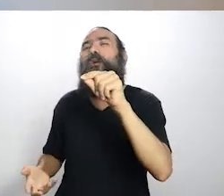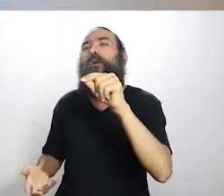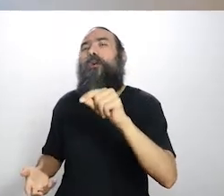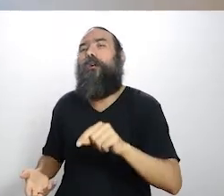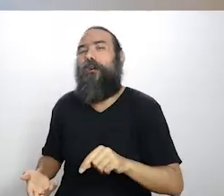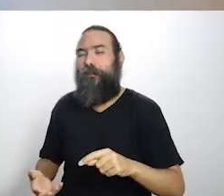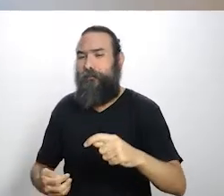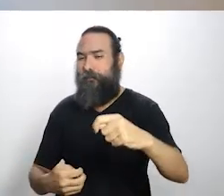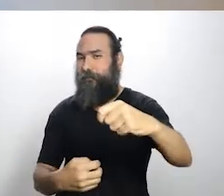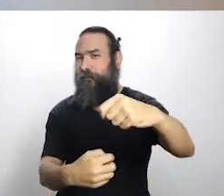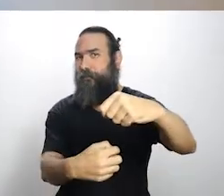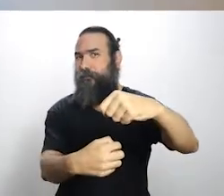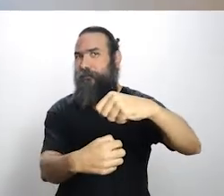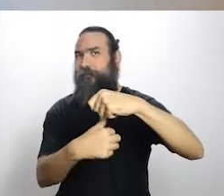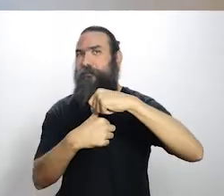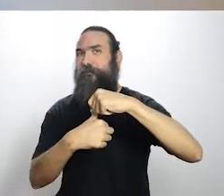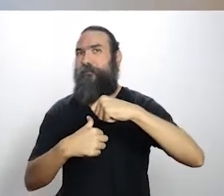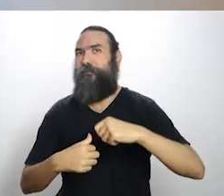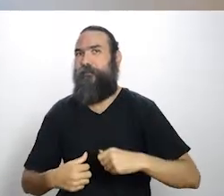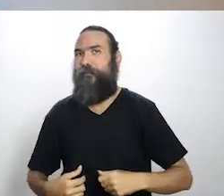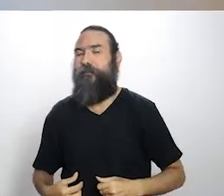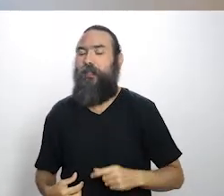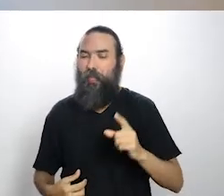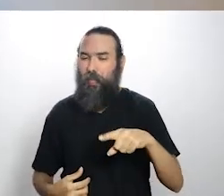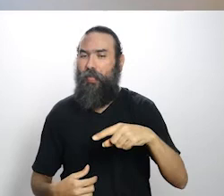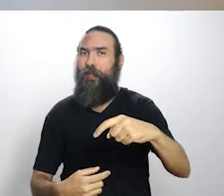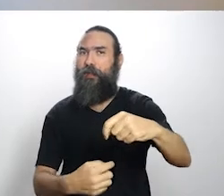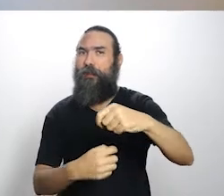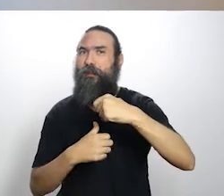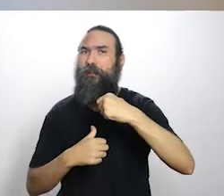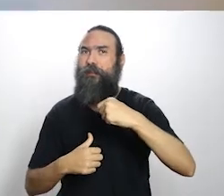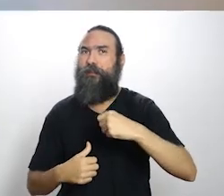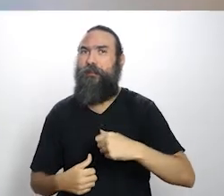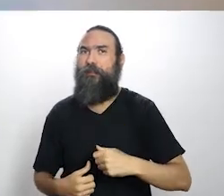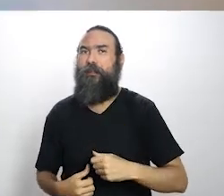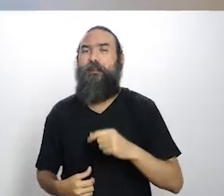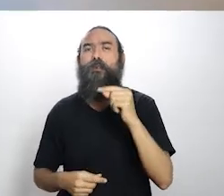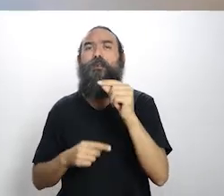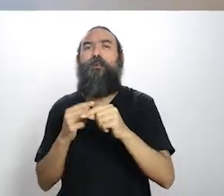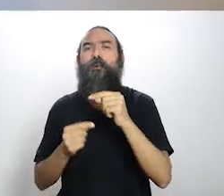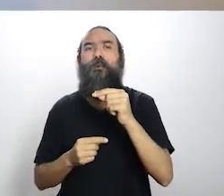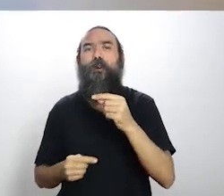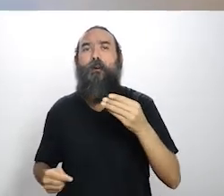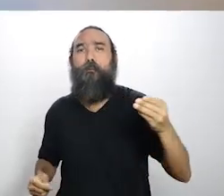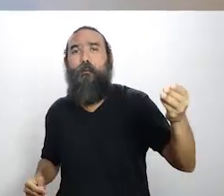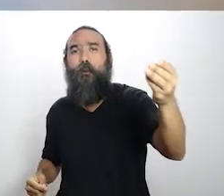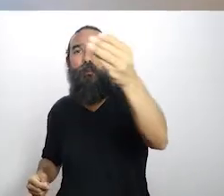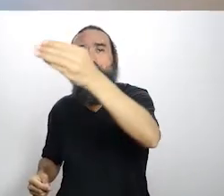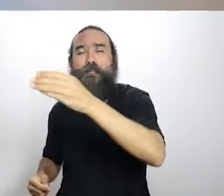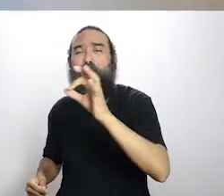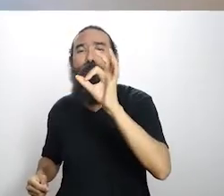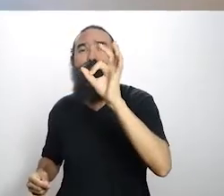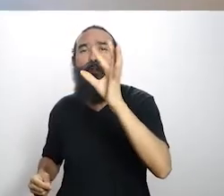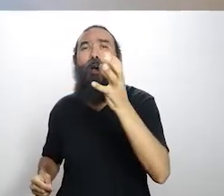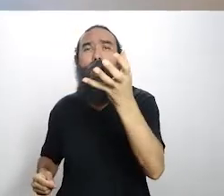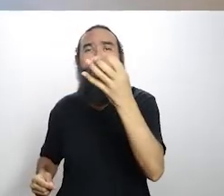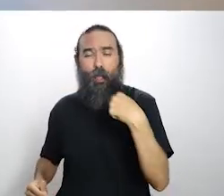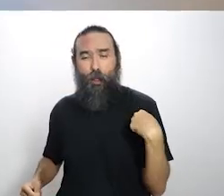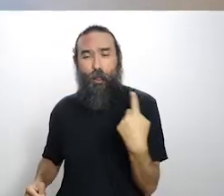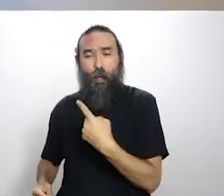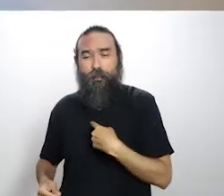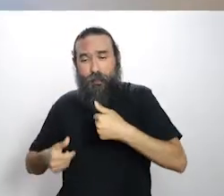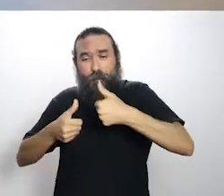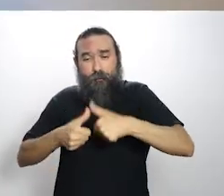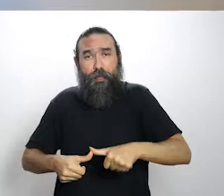está caminhando o tempo inteiro para manter a gente preso. E não, a gente tem que